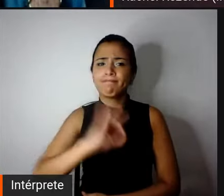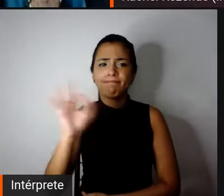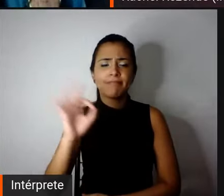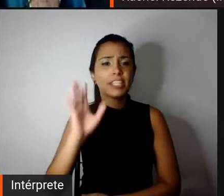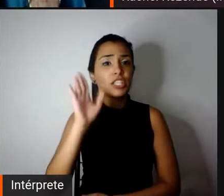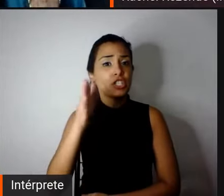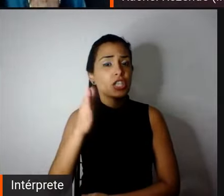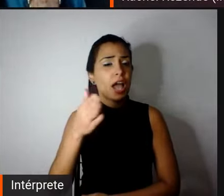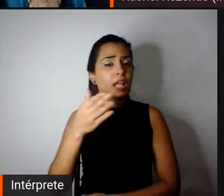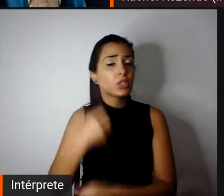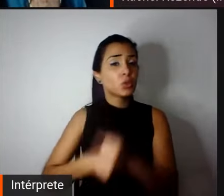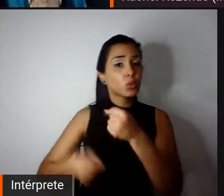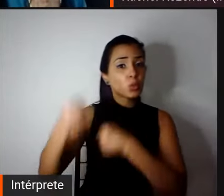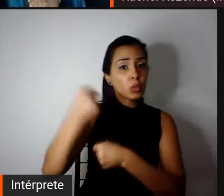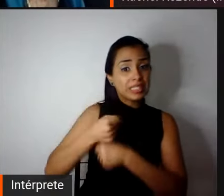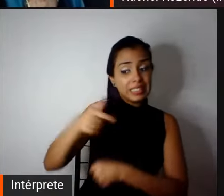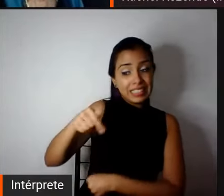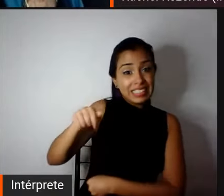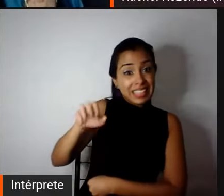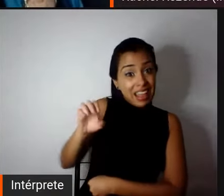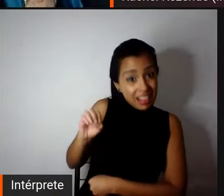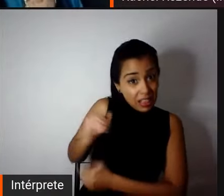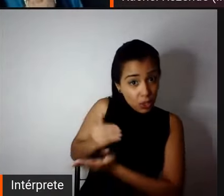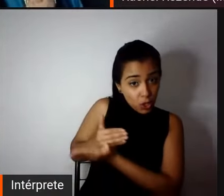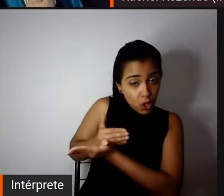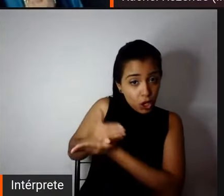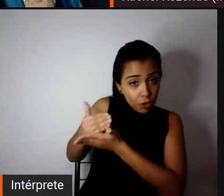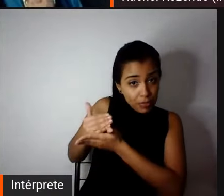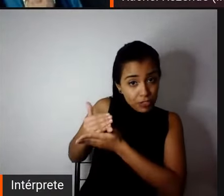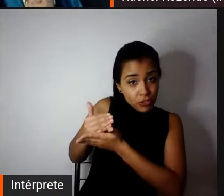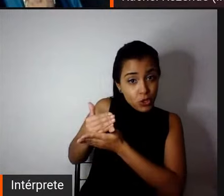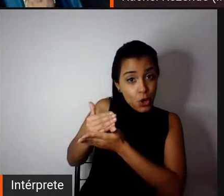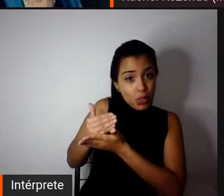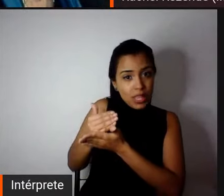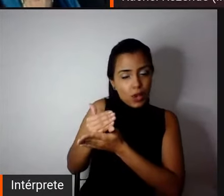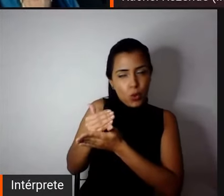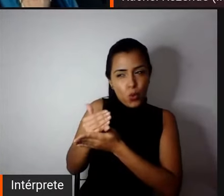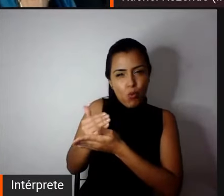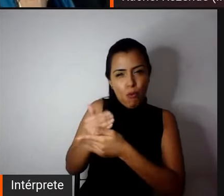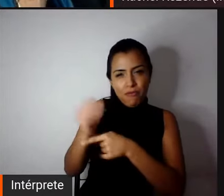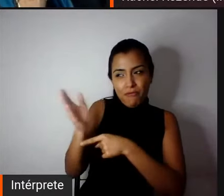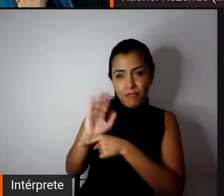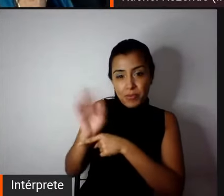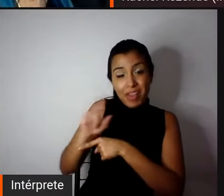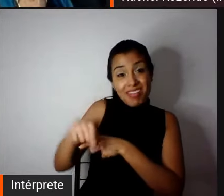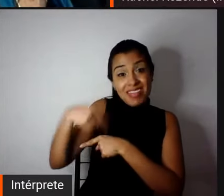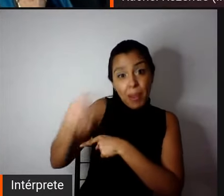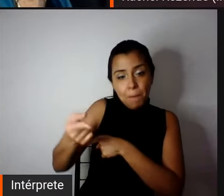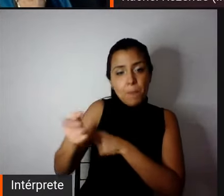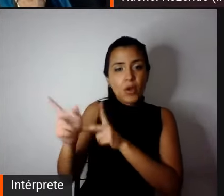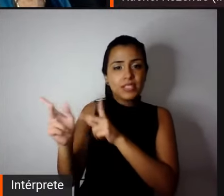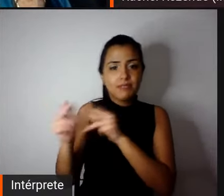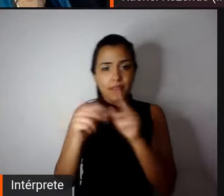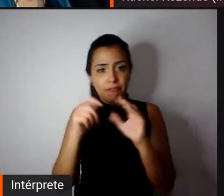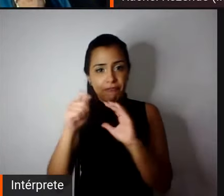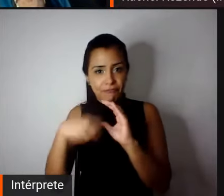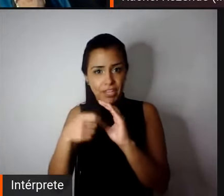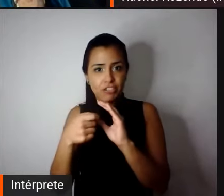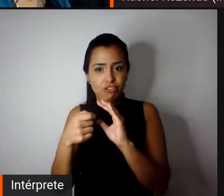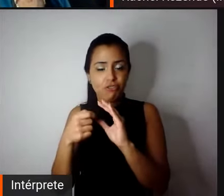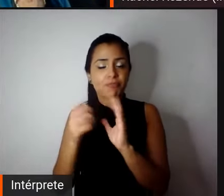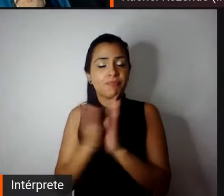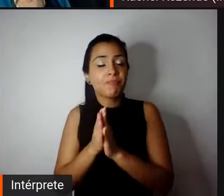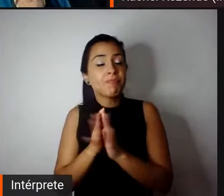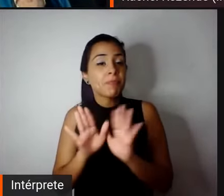70, principalmente, né, Maureen, em filme e depois em vídeo. E aí eu queria só trazer duas perguntinhas, mas que